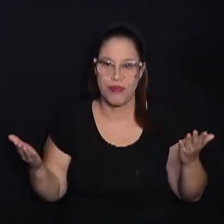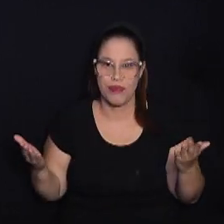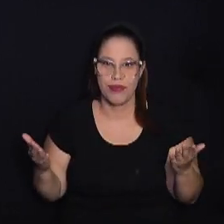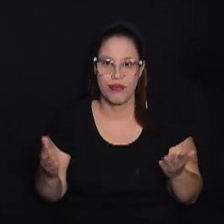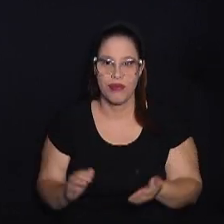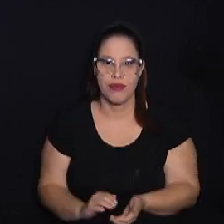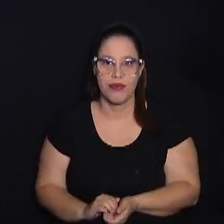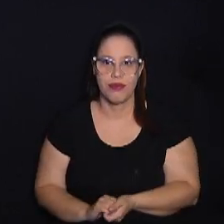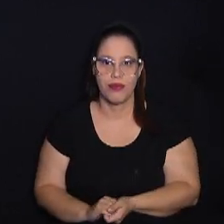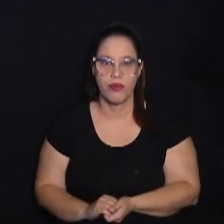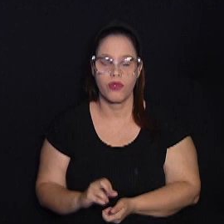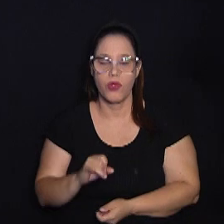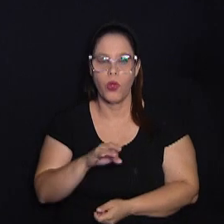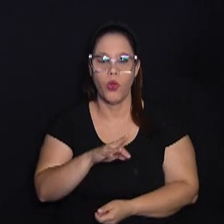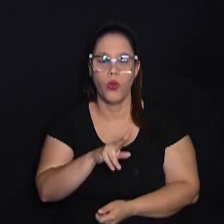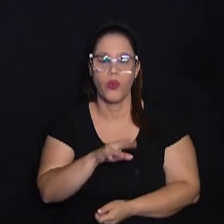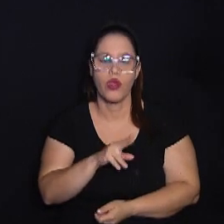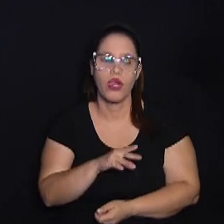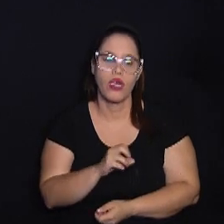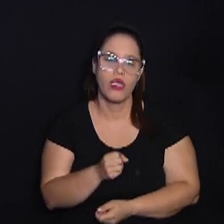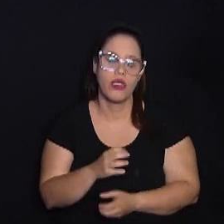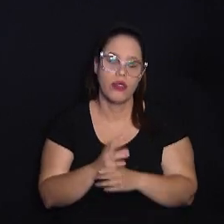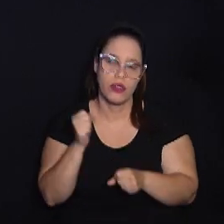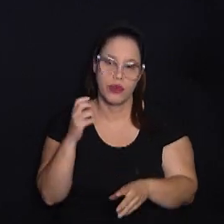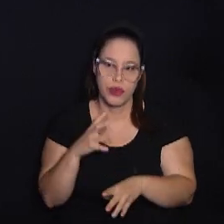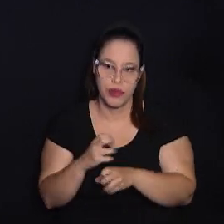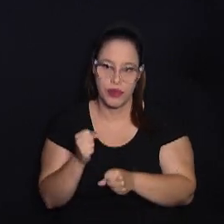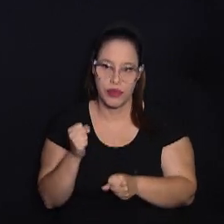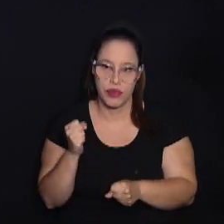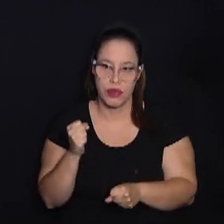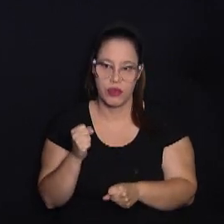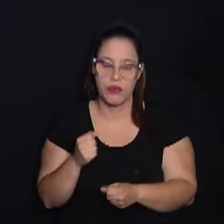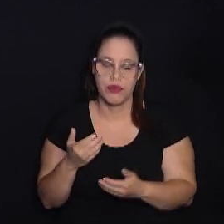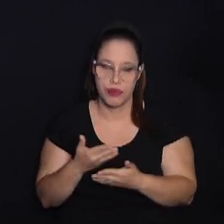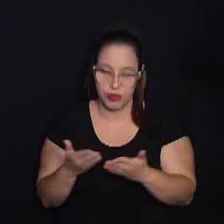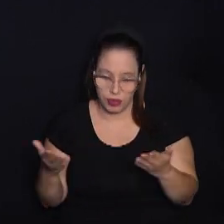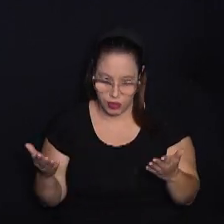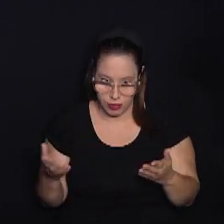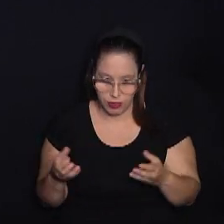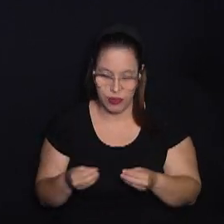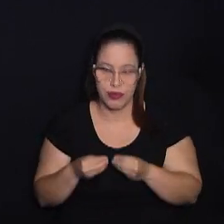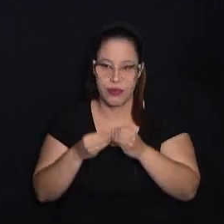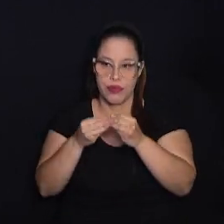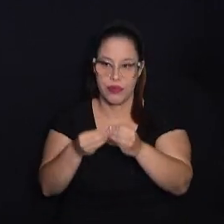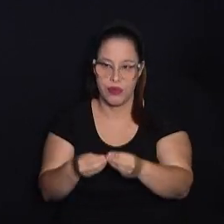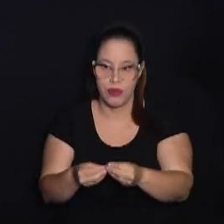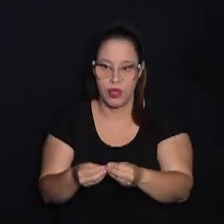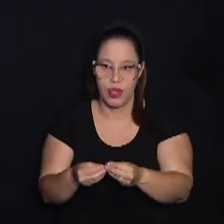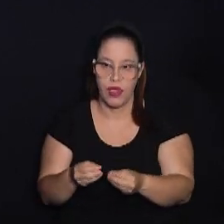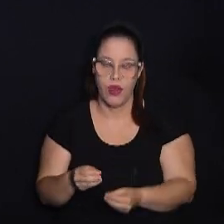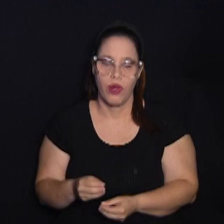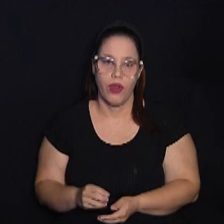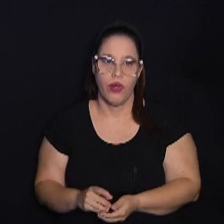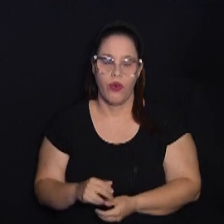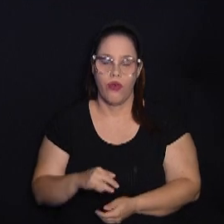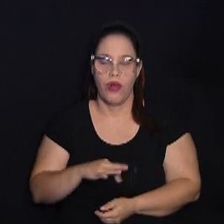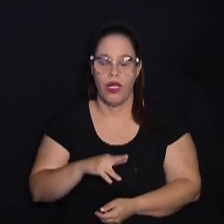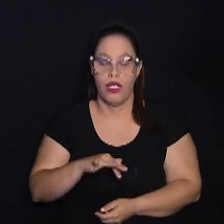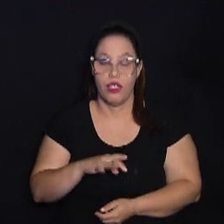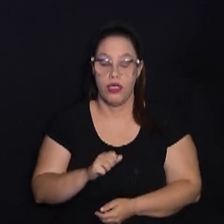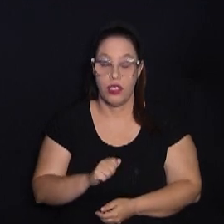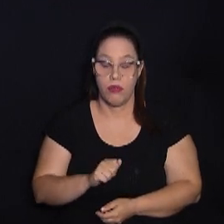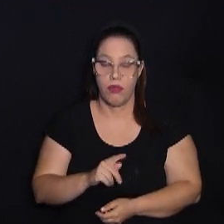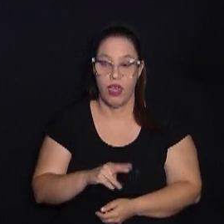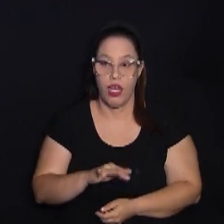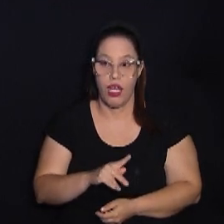dizer que o Conselho Federal de Contabilidade está aqui para a classe contábil. Estamos com a Frente Parlamentar da Contabilidade,